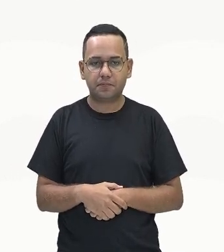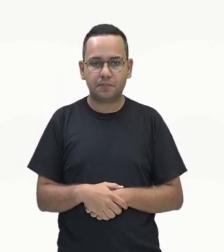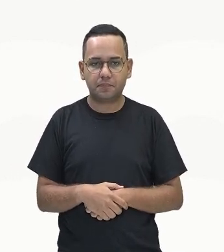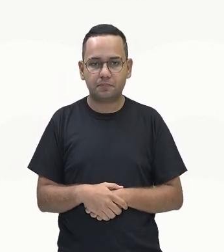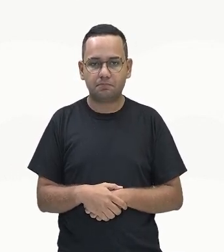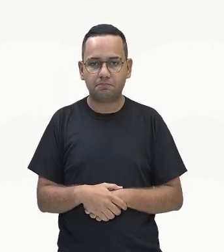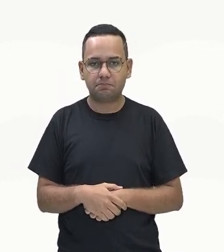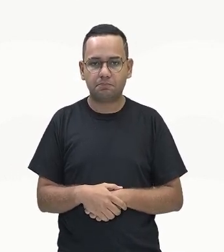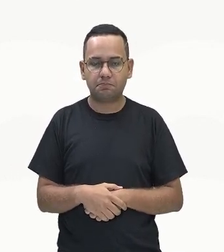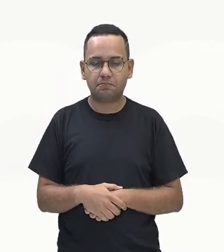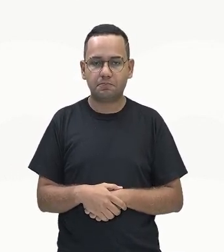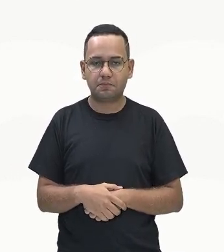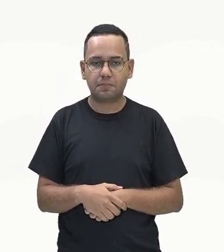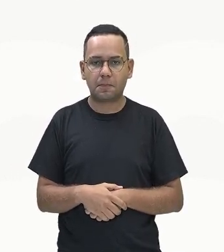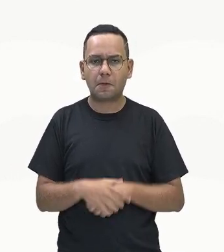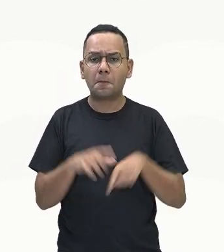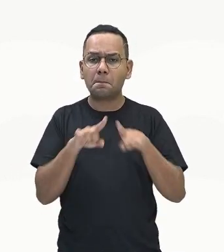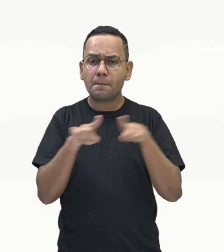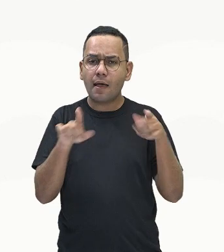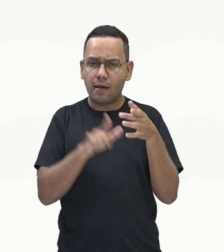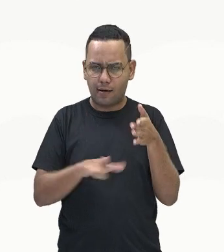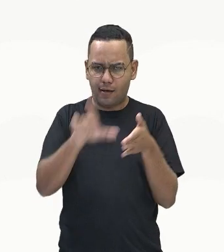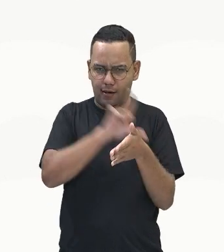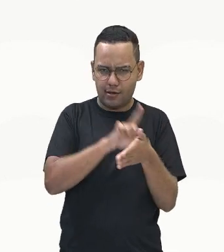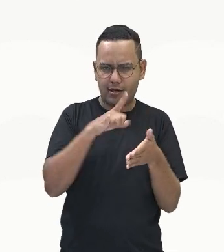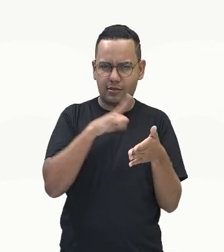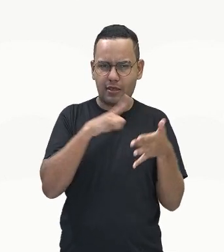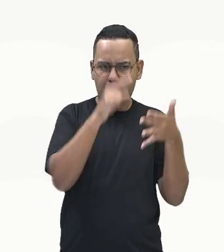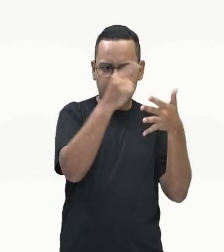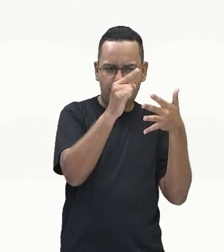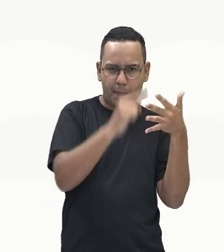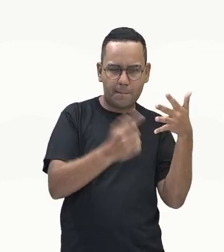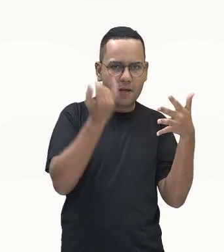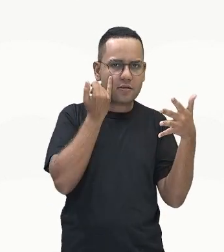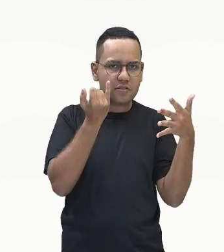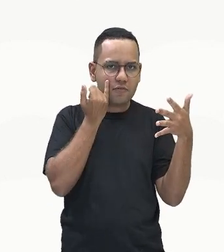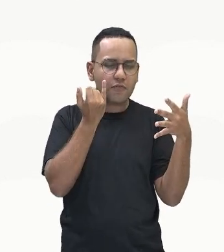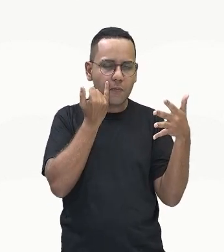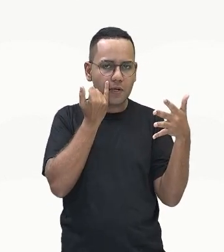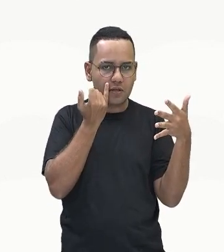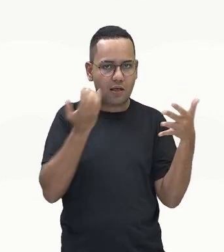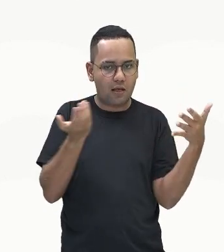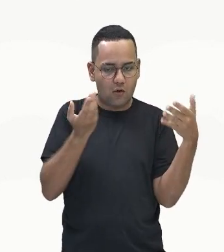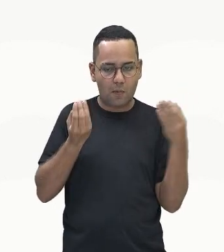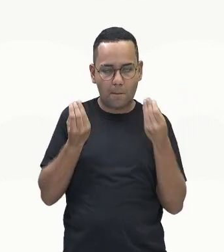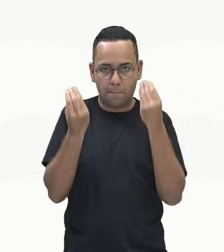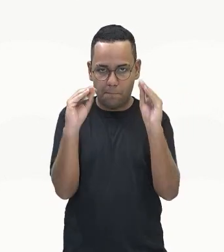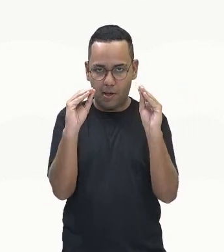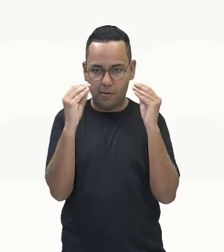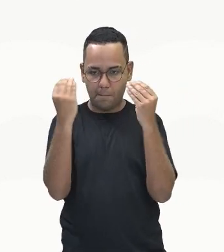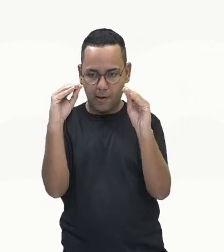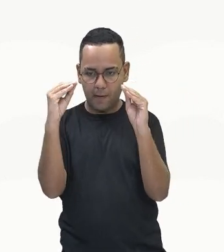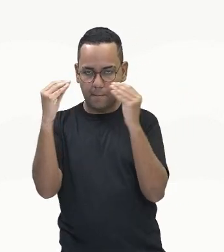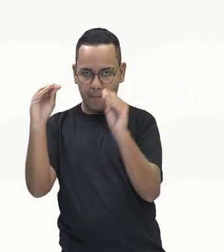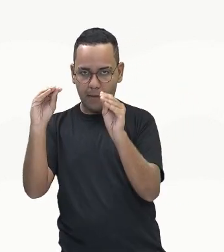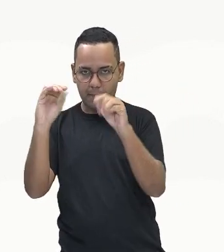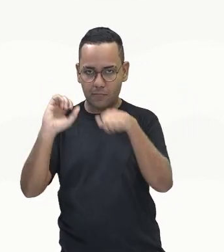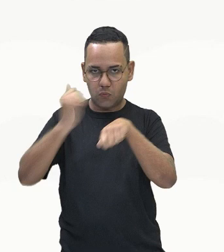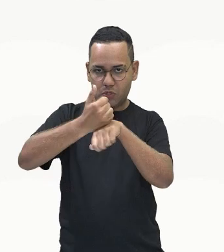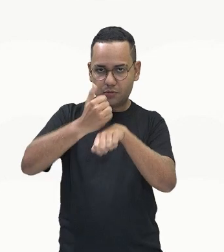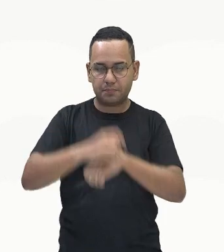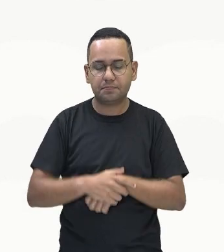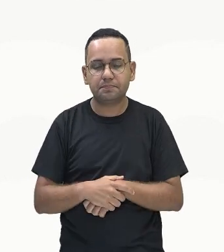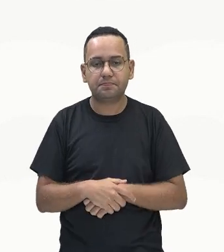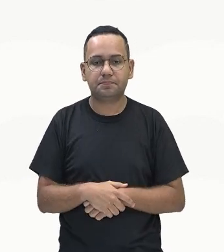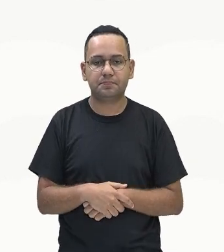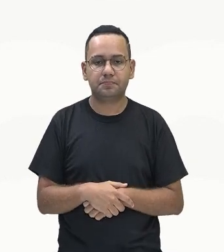Então, todos aqueles dados que foram destacados do nosso texto, nós vamos agora fazer a substituição. Então,